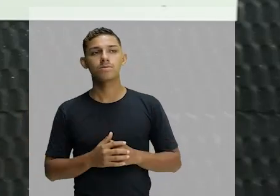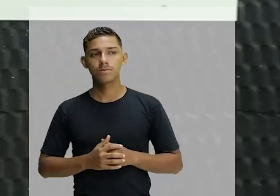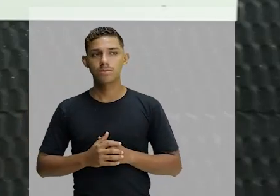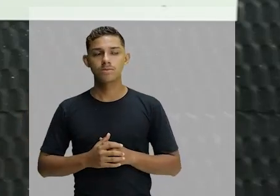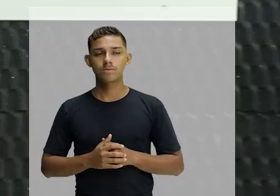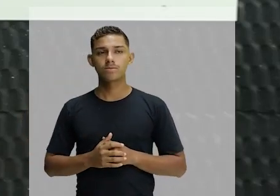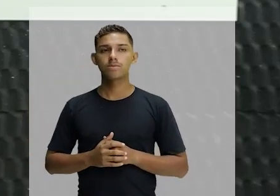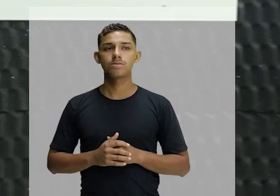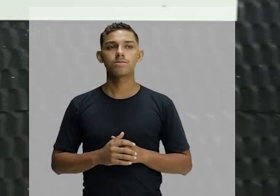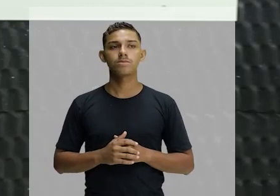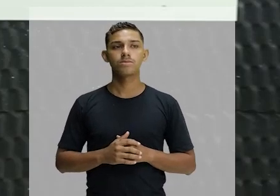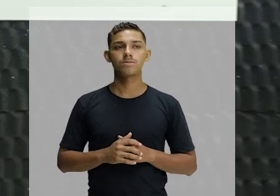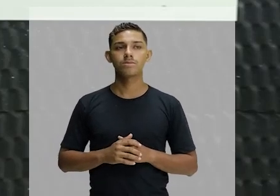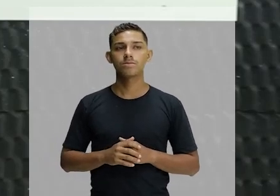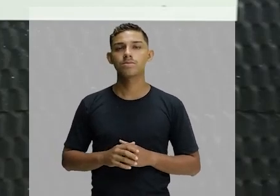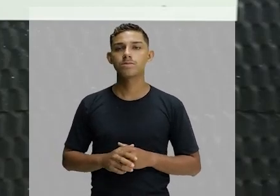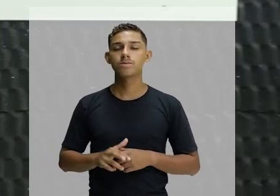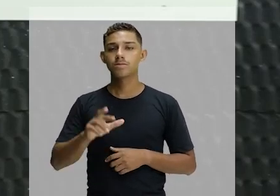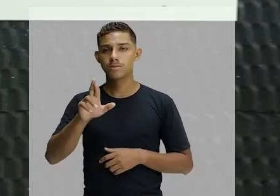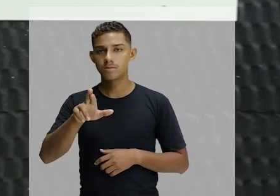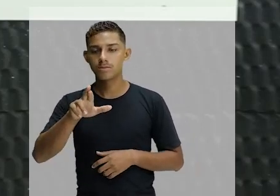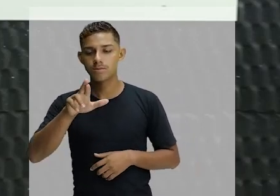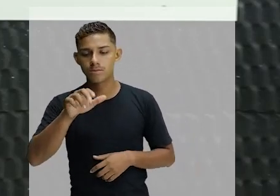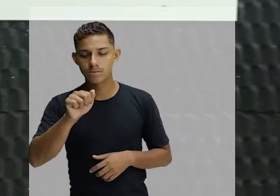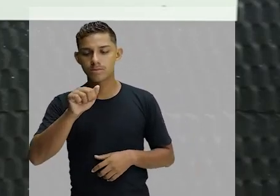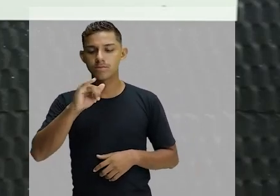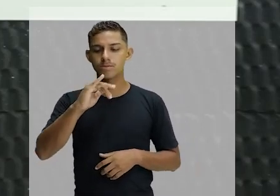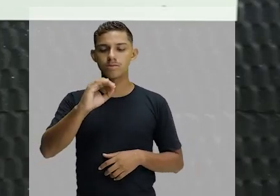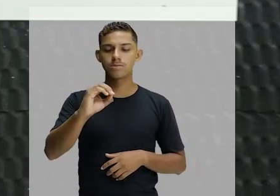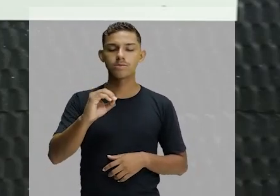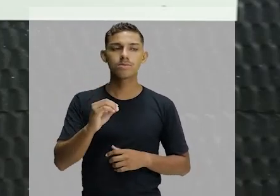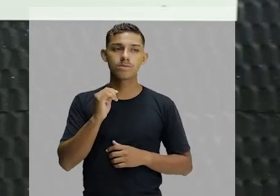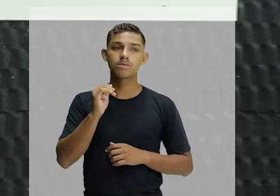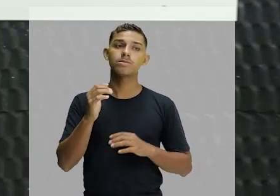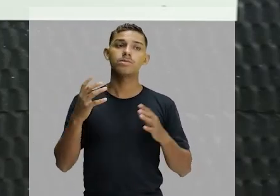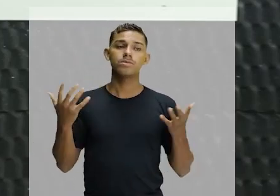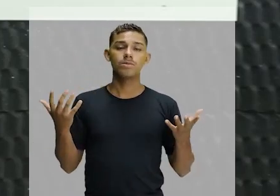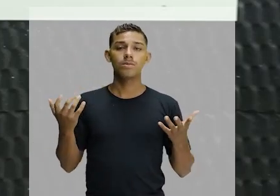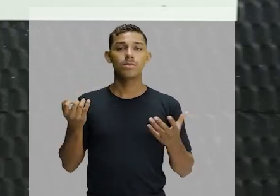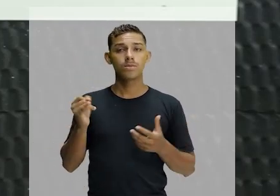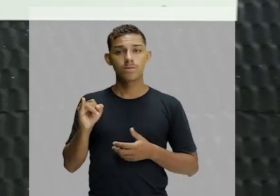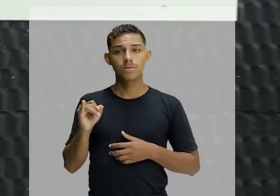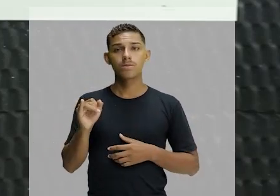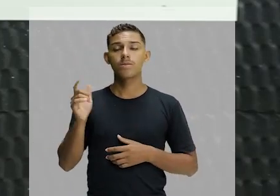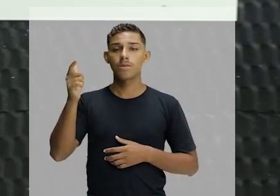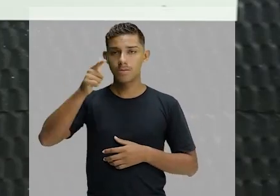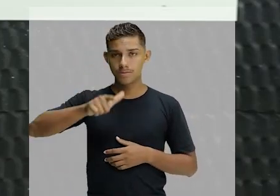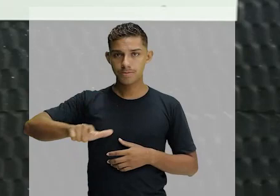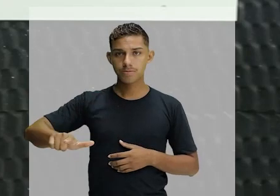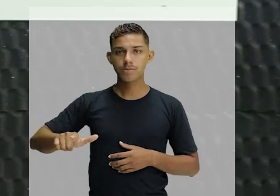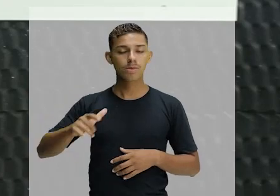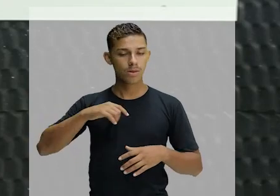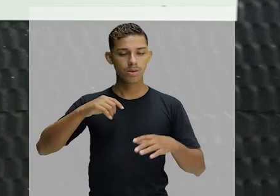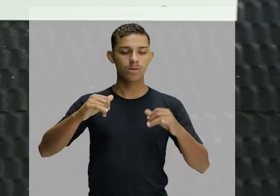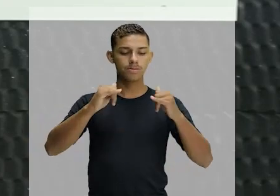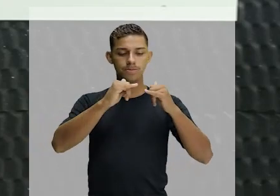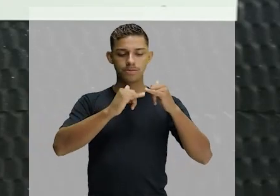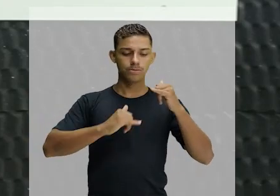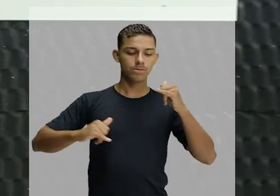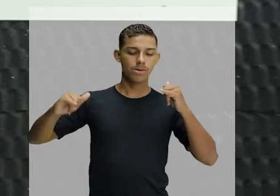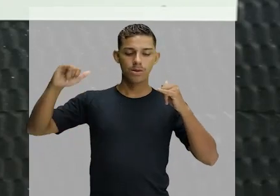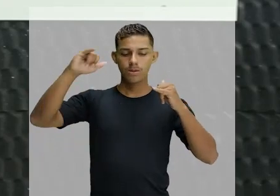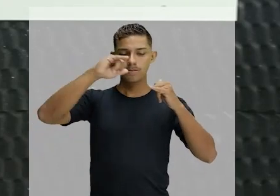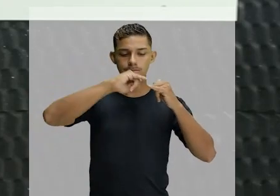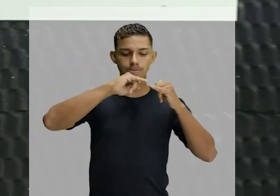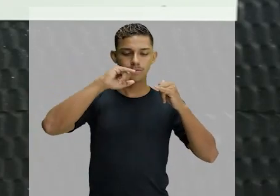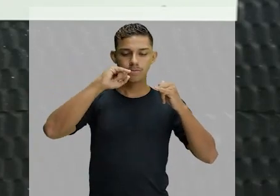ele origem ou não, representa o raio. Tá? Então, se você tem o centro da circunferência e você